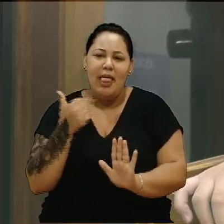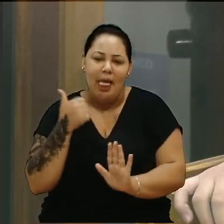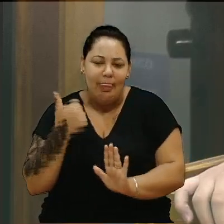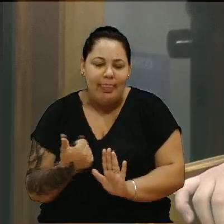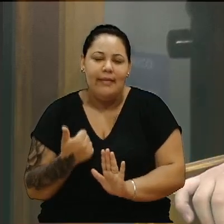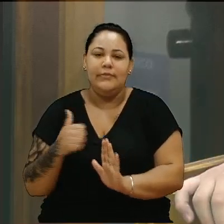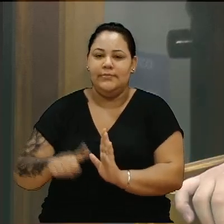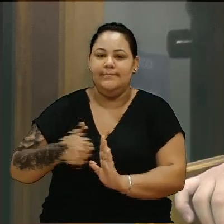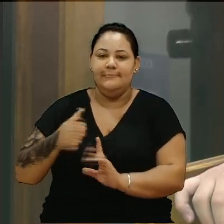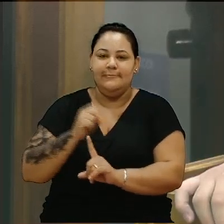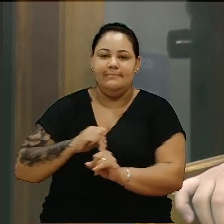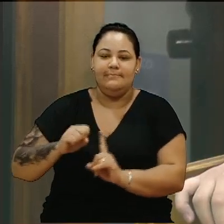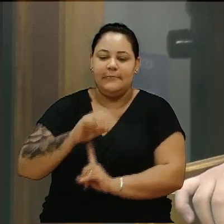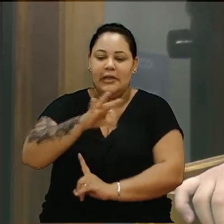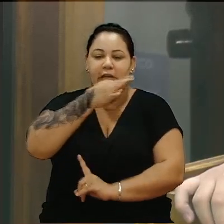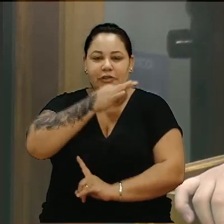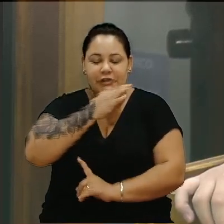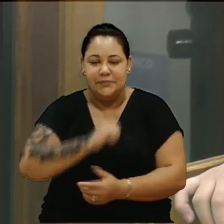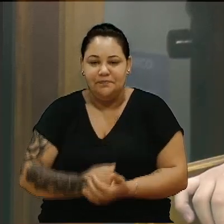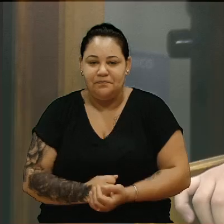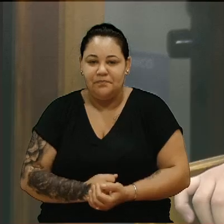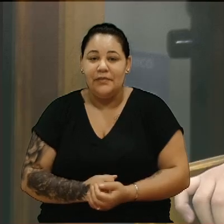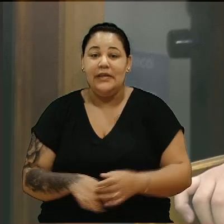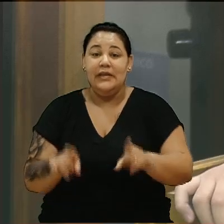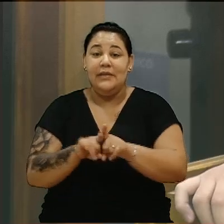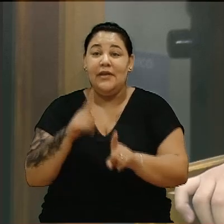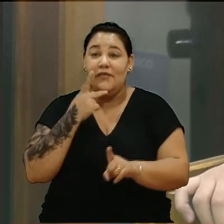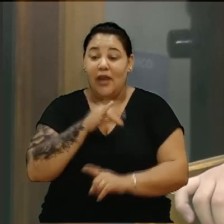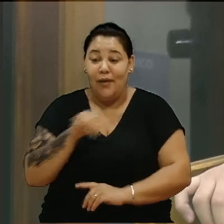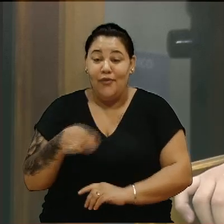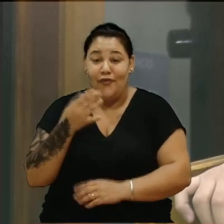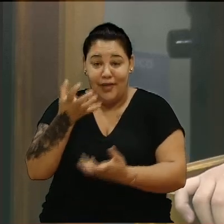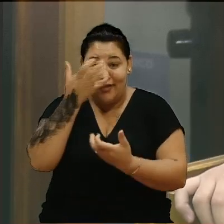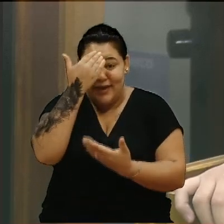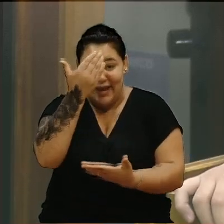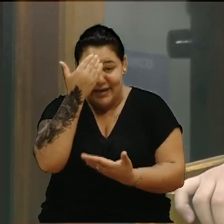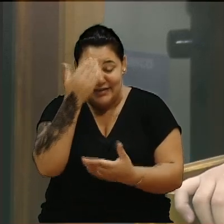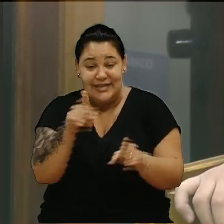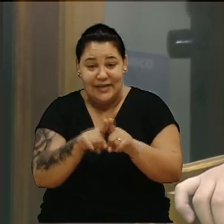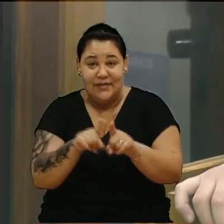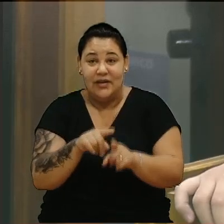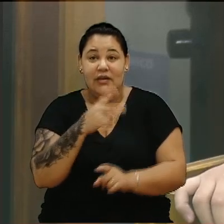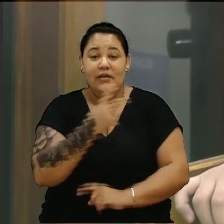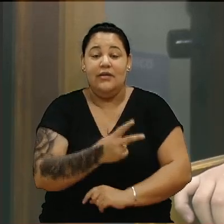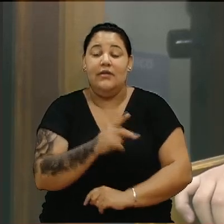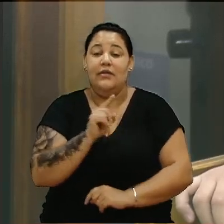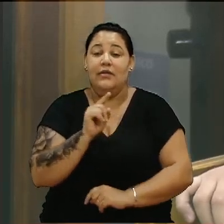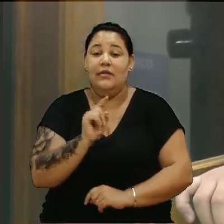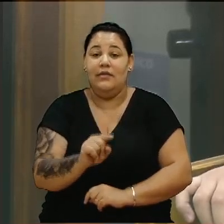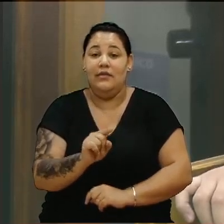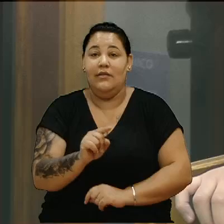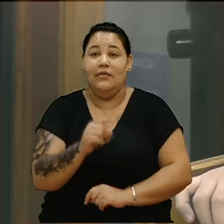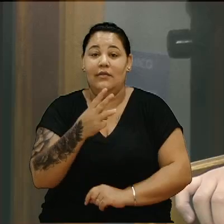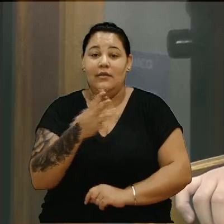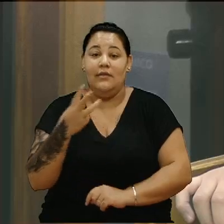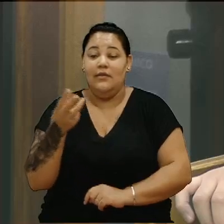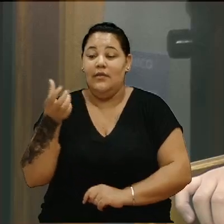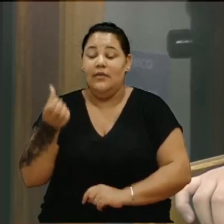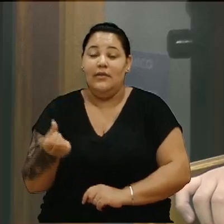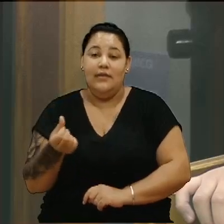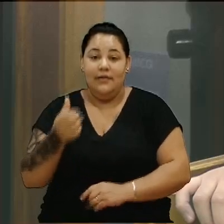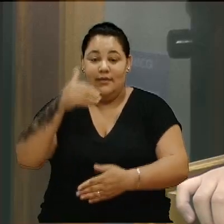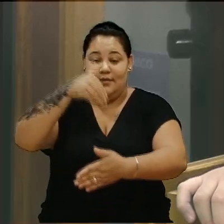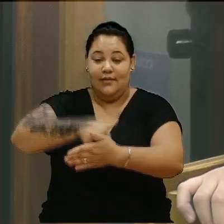caxiense. E da qual também me refiro, aproveito para agradecer os 2.336 votos, porque o 7 foi meu, né, vereador